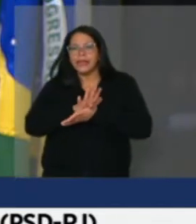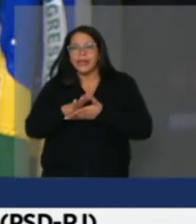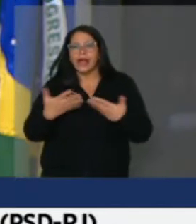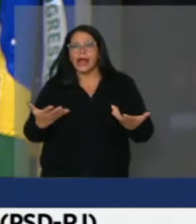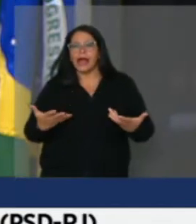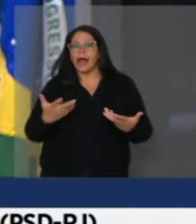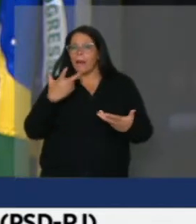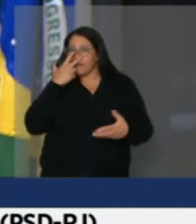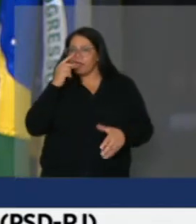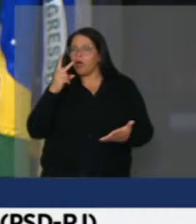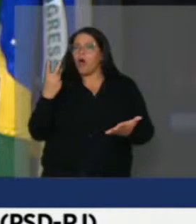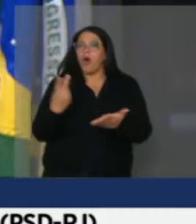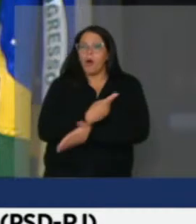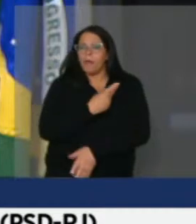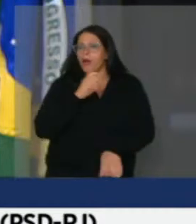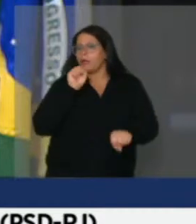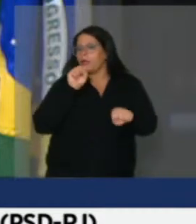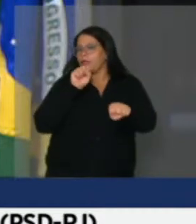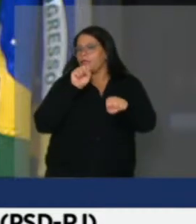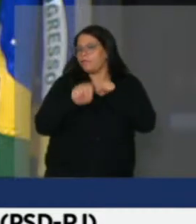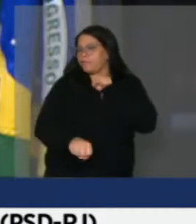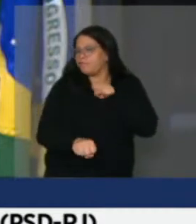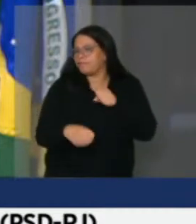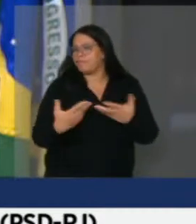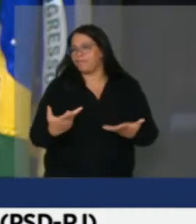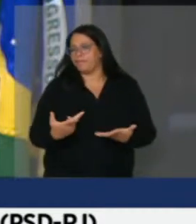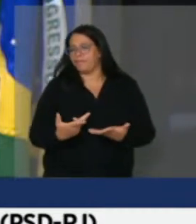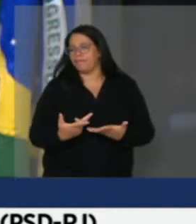foi executado.